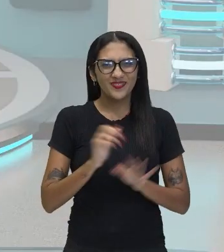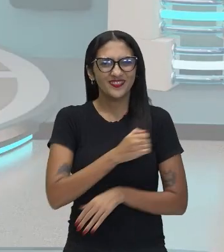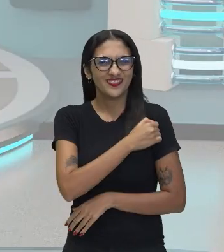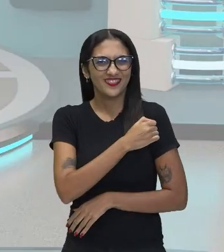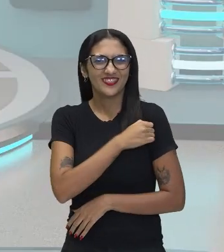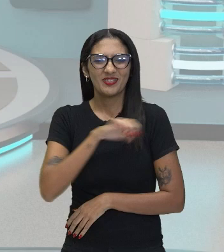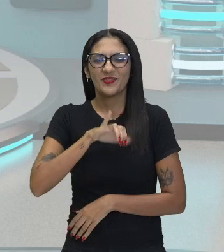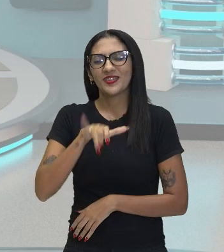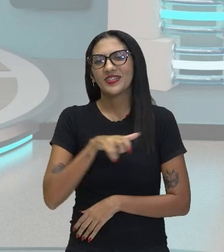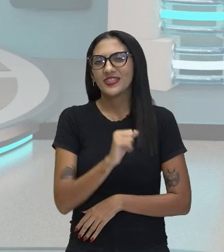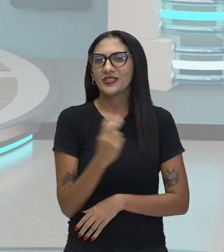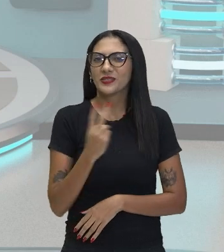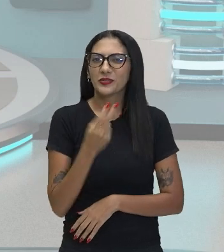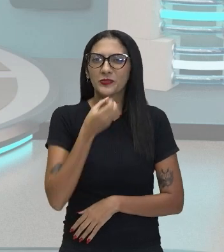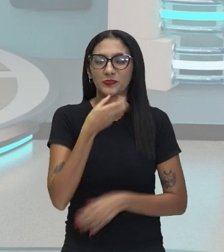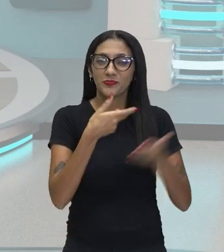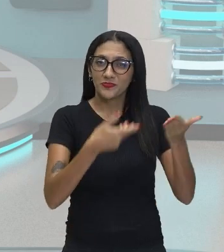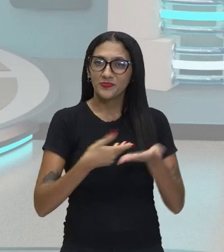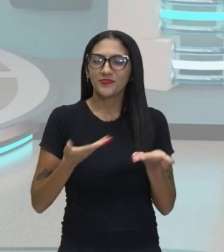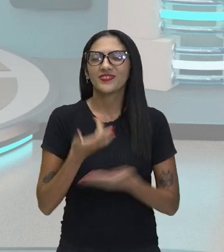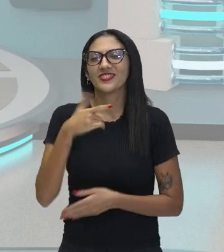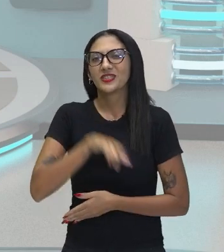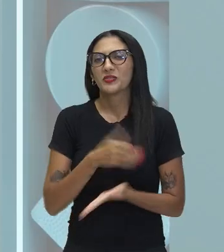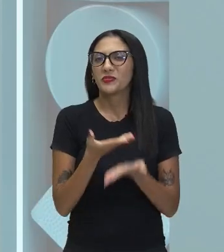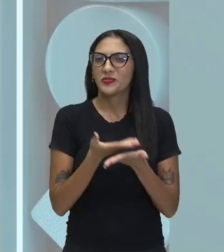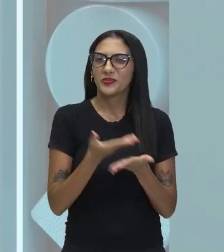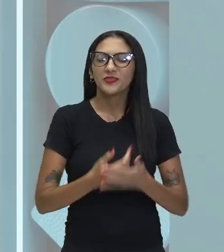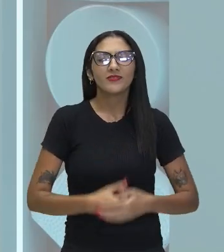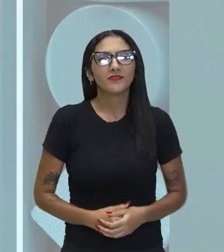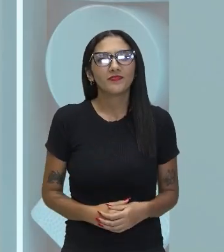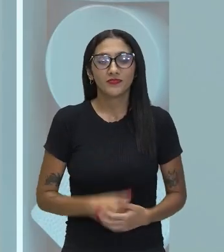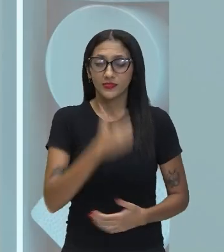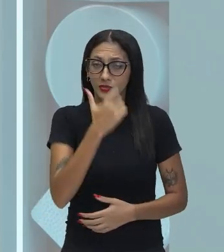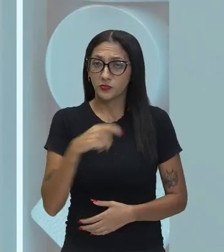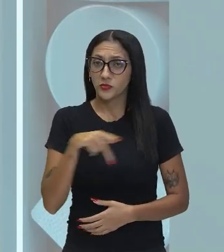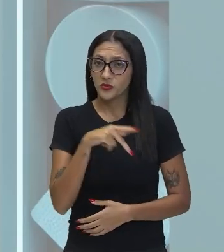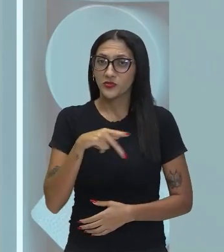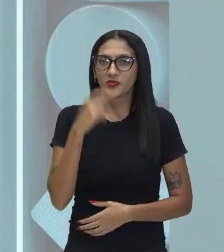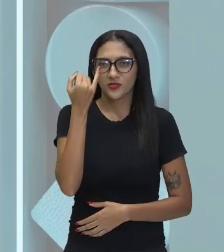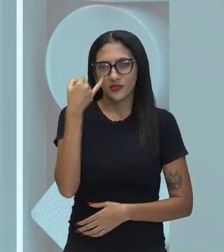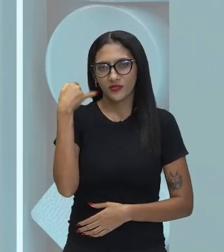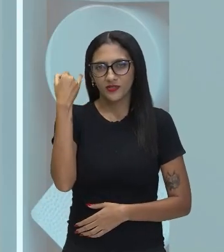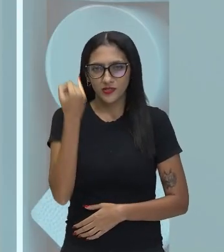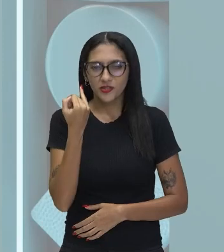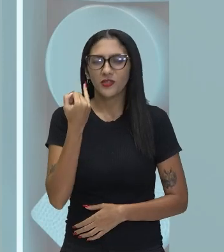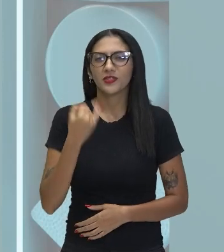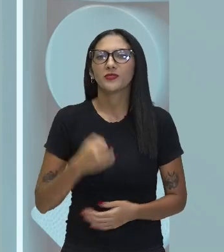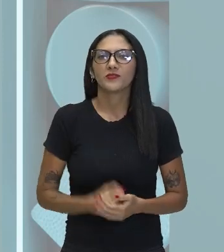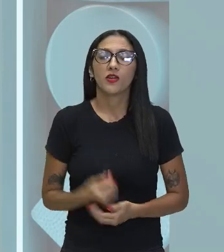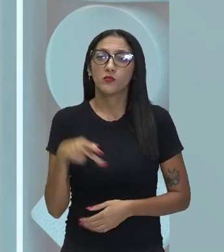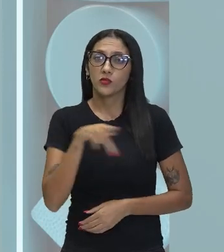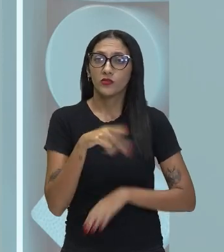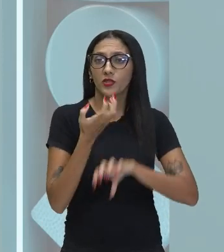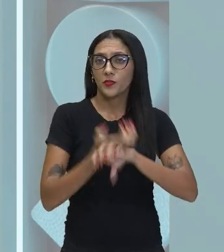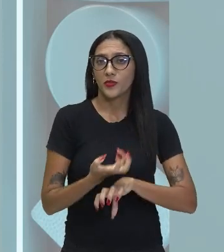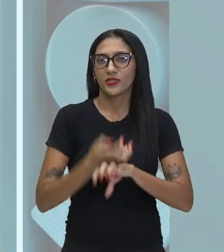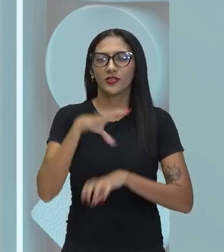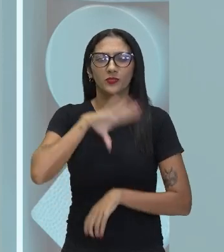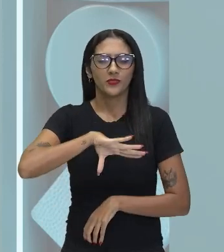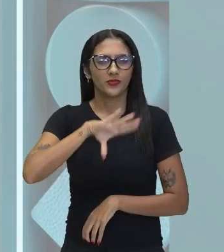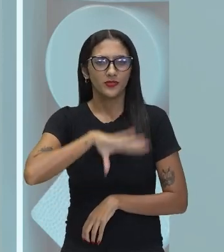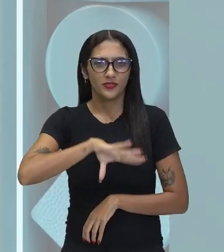pessoas da EJA, bem-vindos a mais esta aula. Eu sou a professora Joyce Martins, do componente curricular de